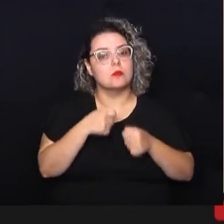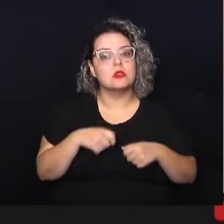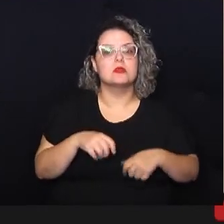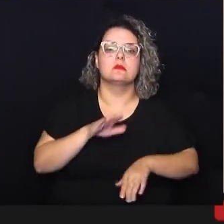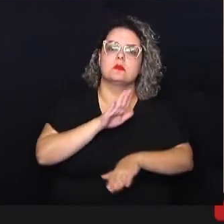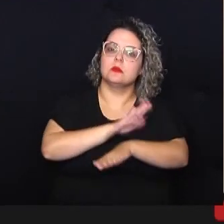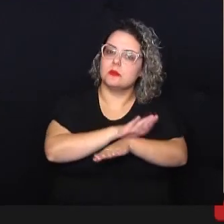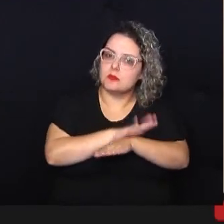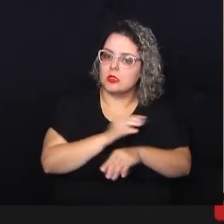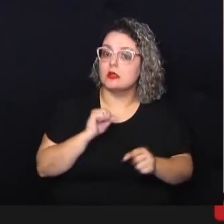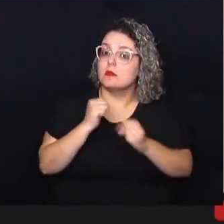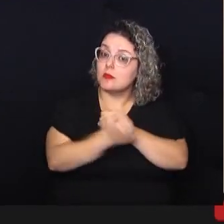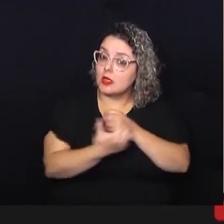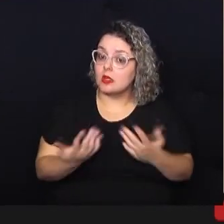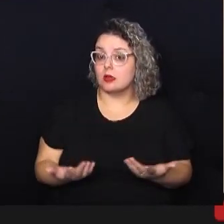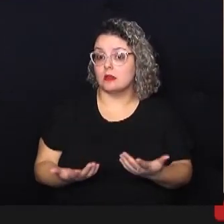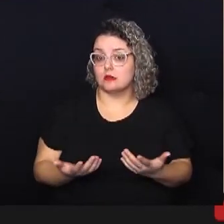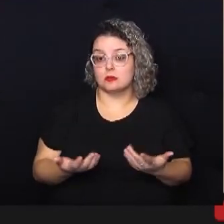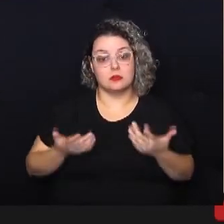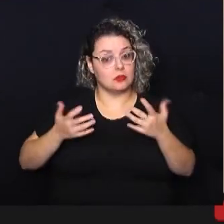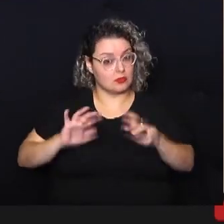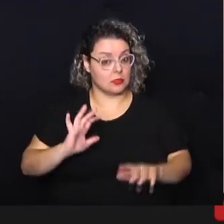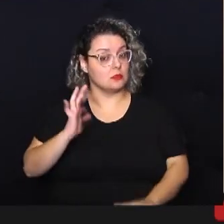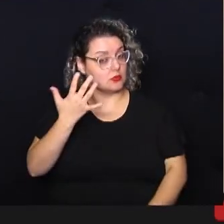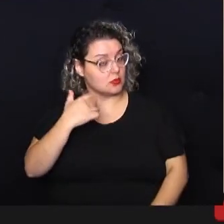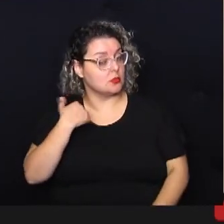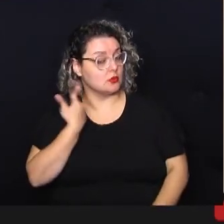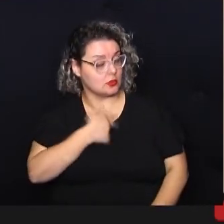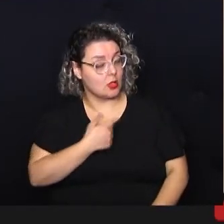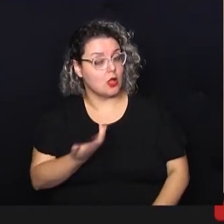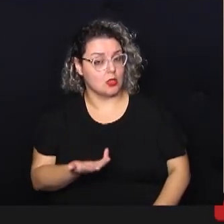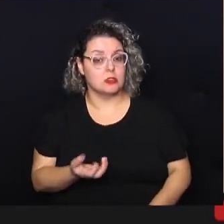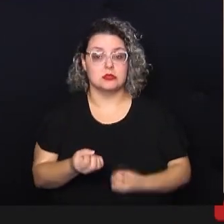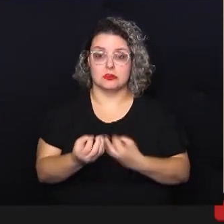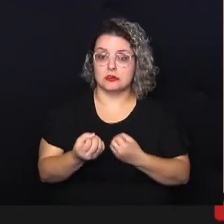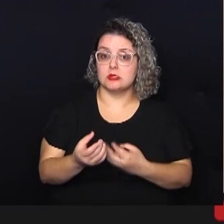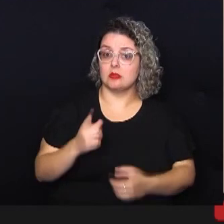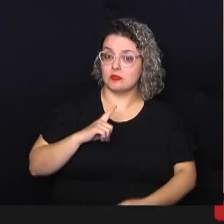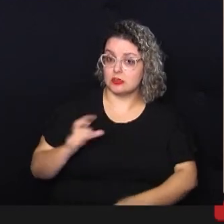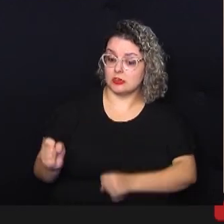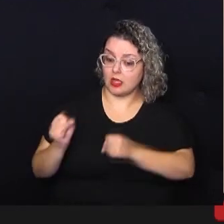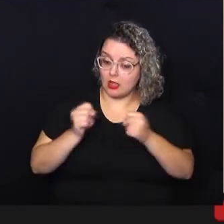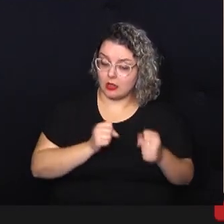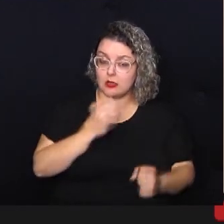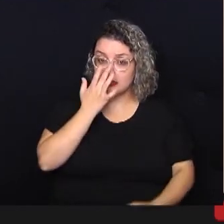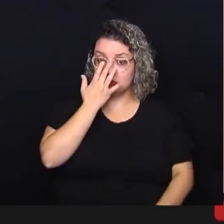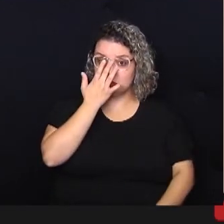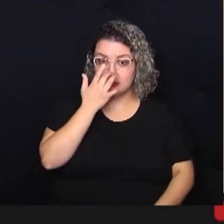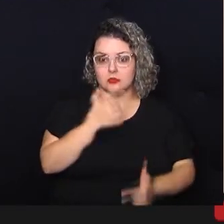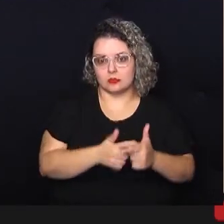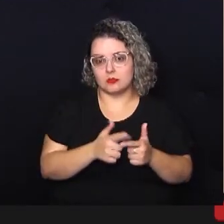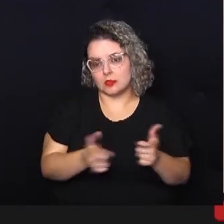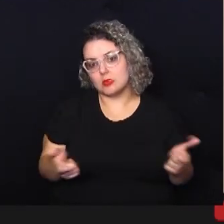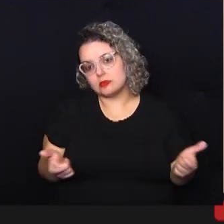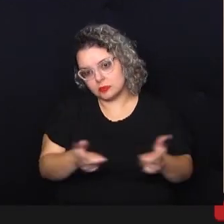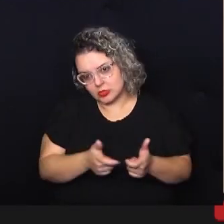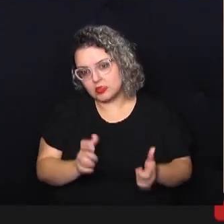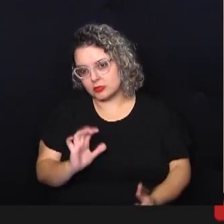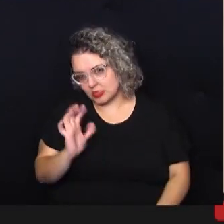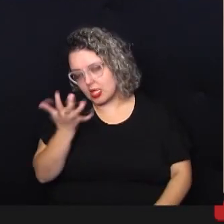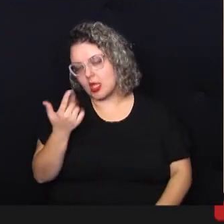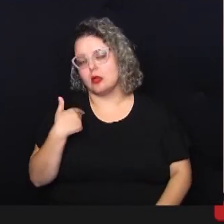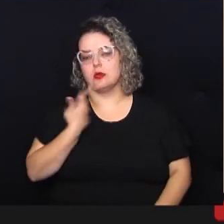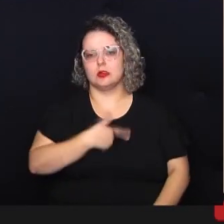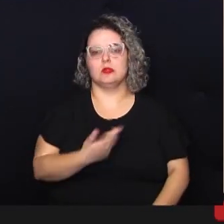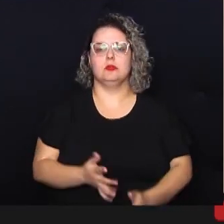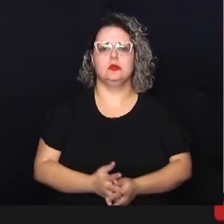Para proteger, a gente quer que não aconteça com a gente, né? E a informação tem o poder de minimizar as chances de que isso aconteça com a